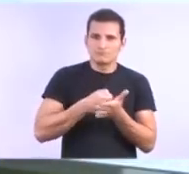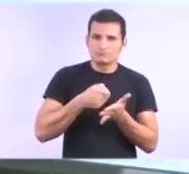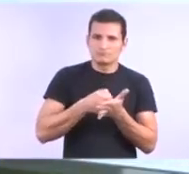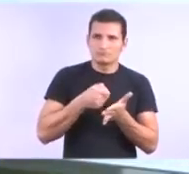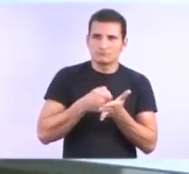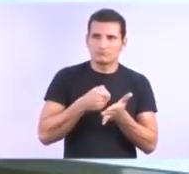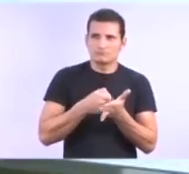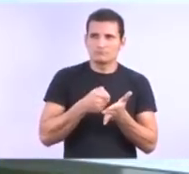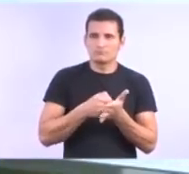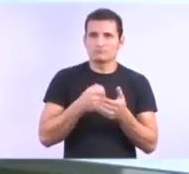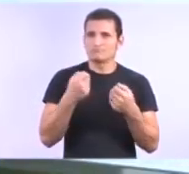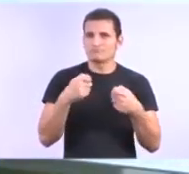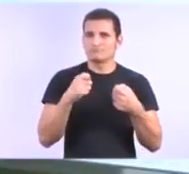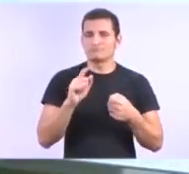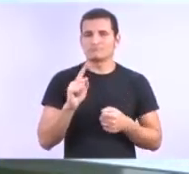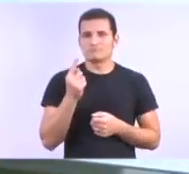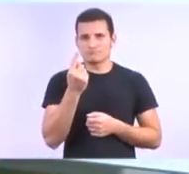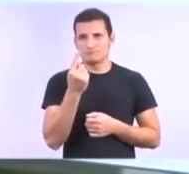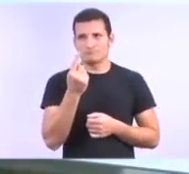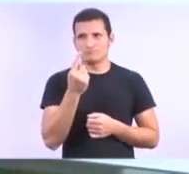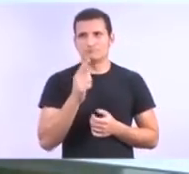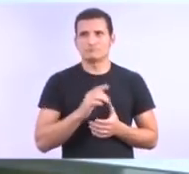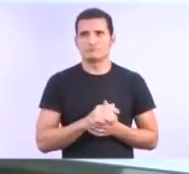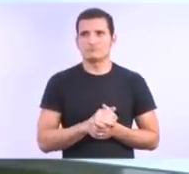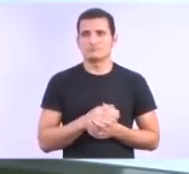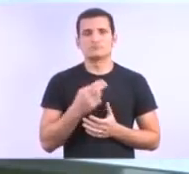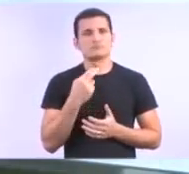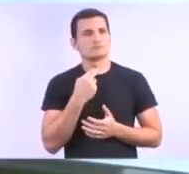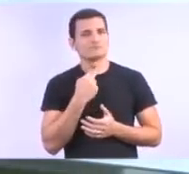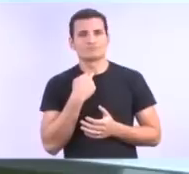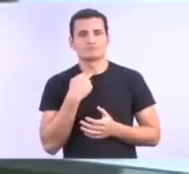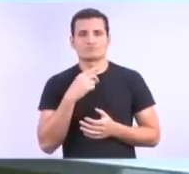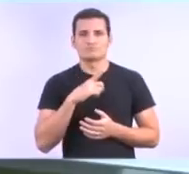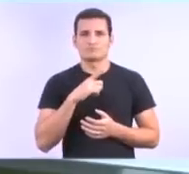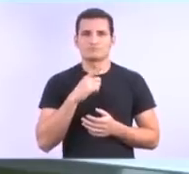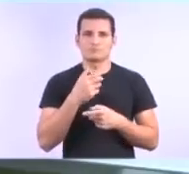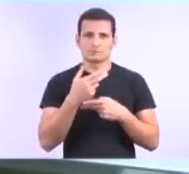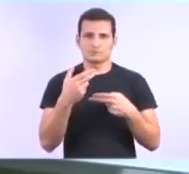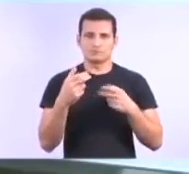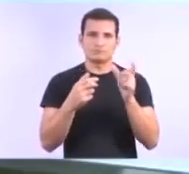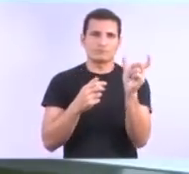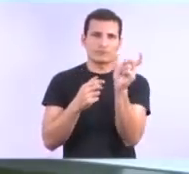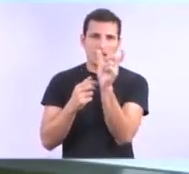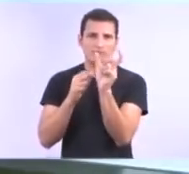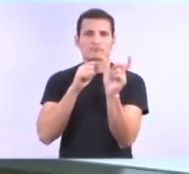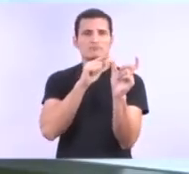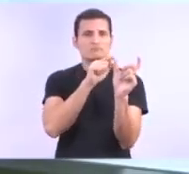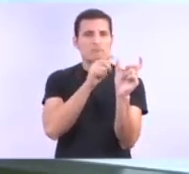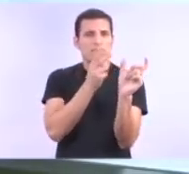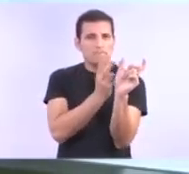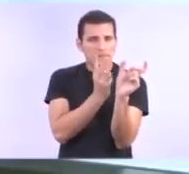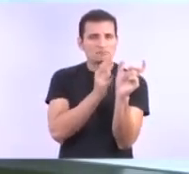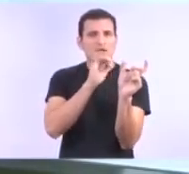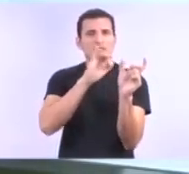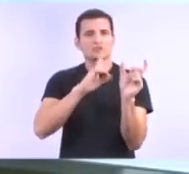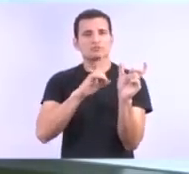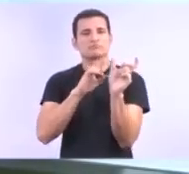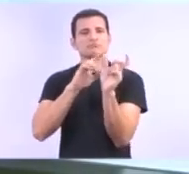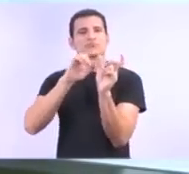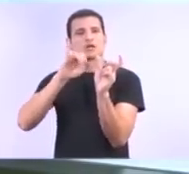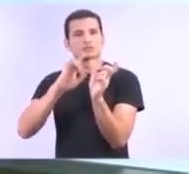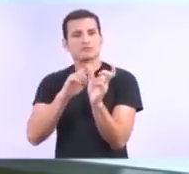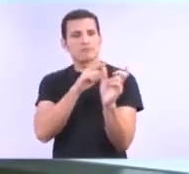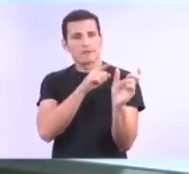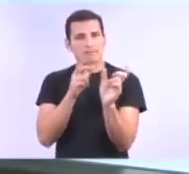obrigatoriamente tem que ser único. Eu não posso ter objetos com o mesmo ID, quer dizer, eu tenho um objeto com ID 1100. Não pode